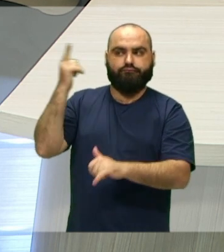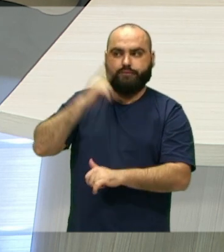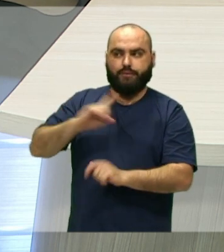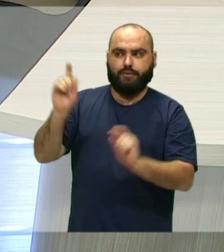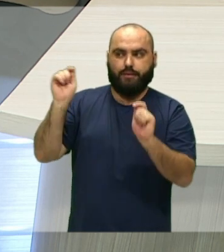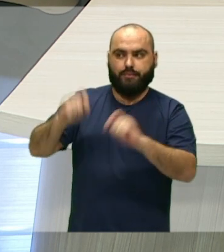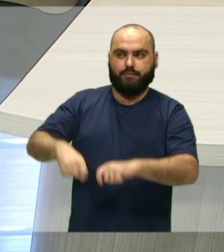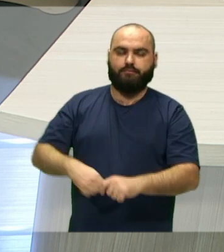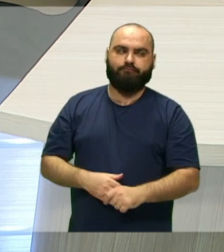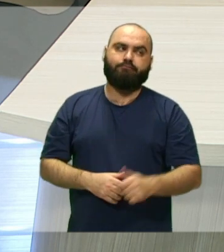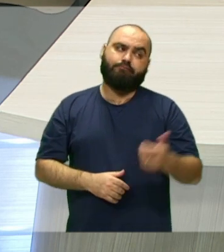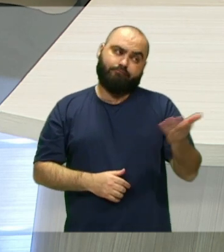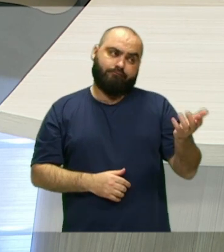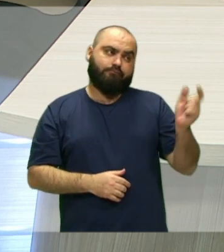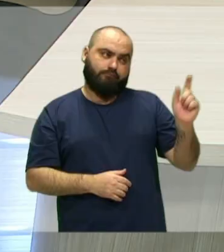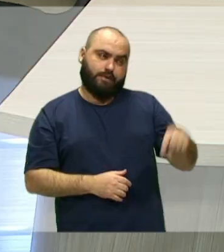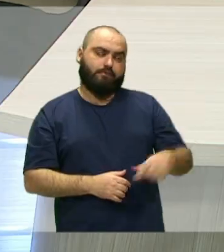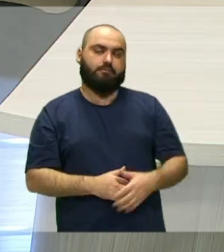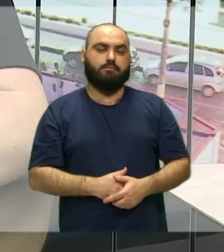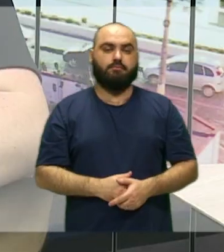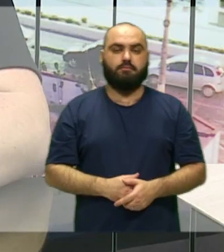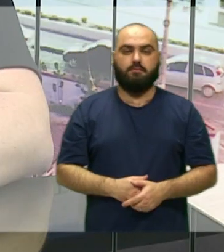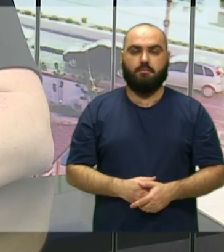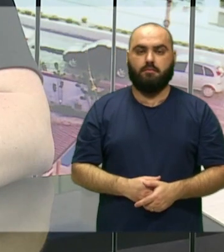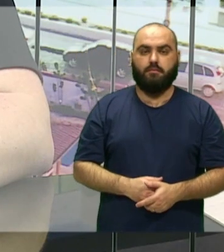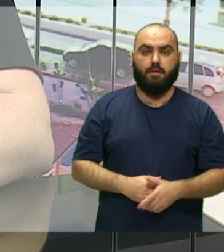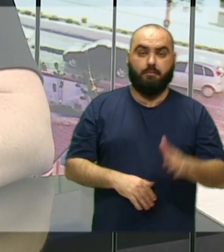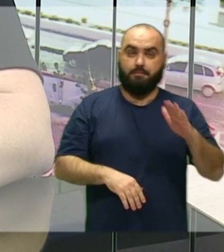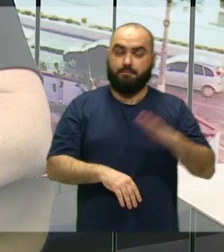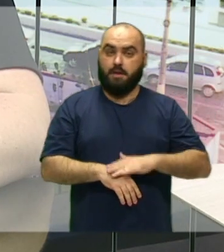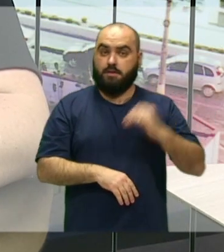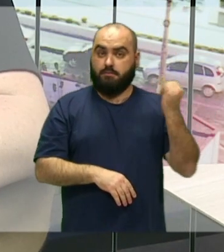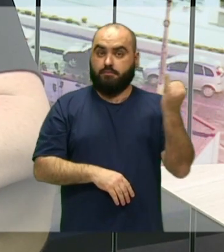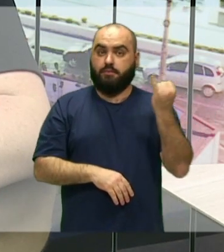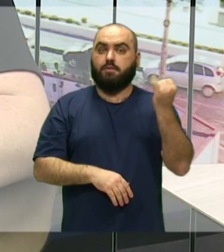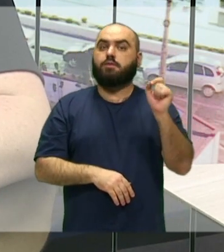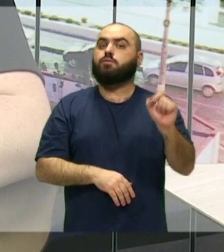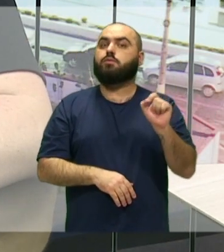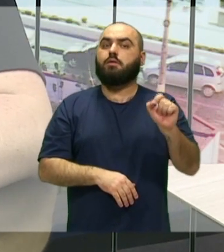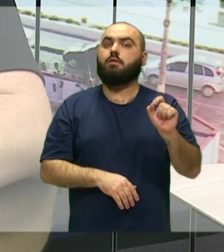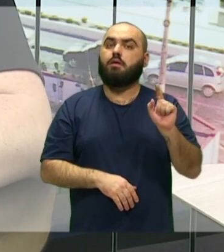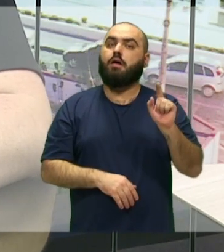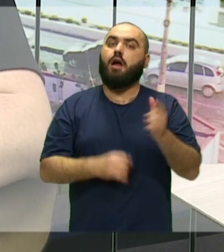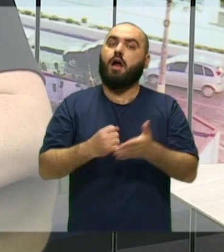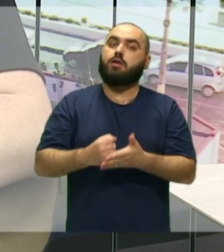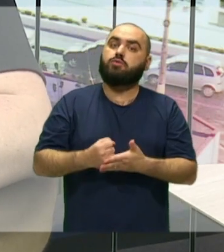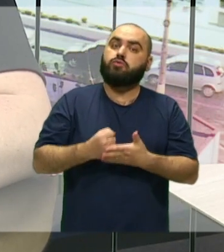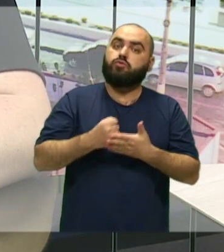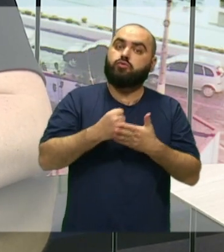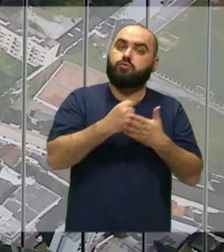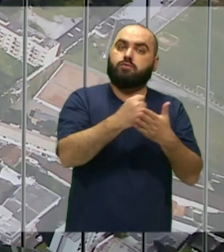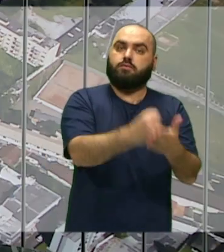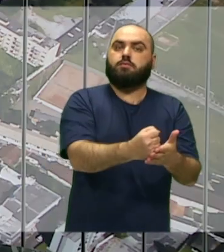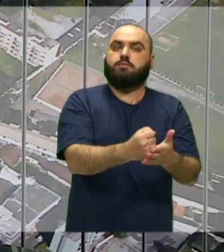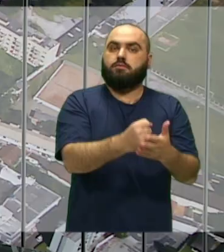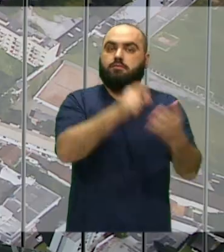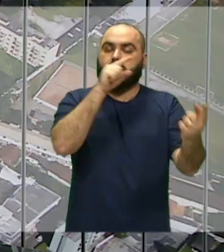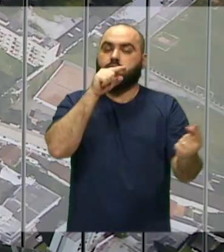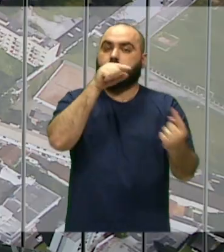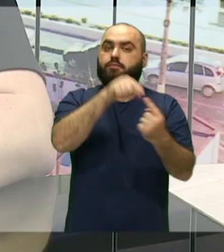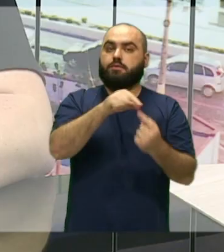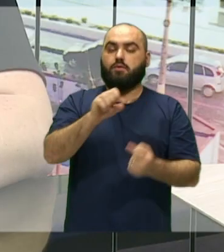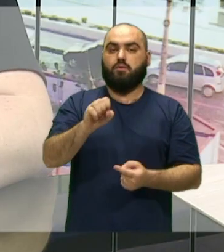o o primeiro critério mais importante deles é contribuir para os para os objetivos do